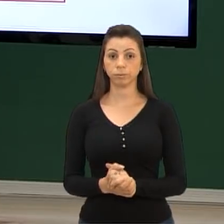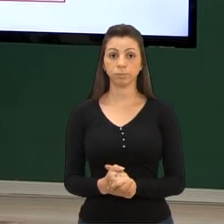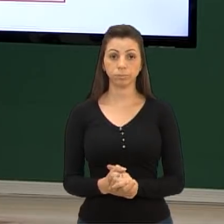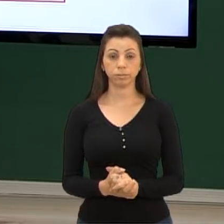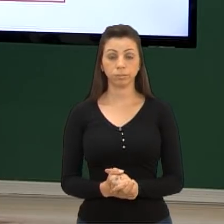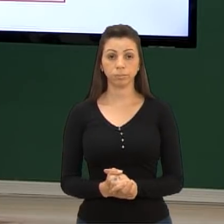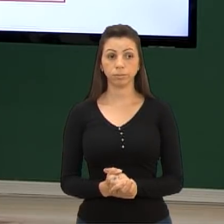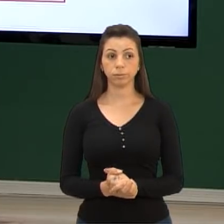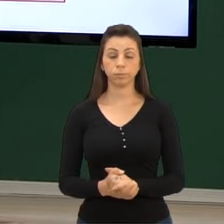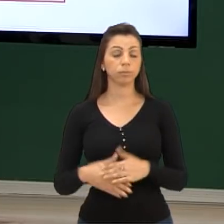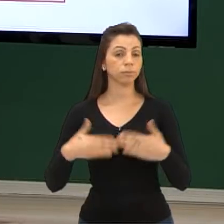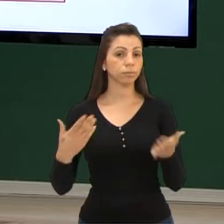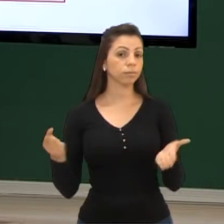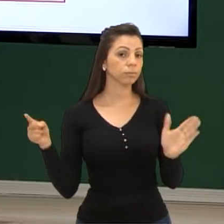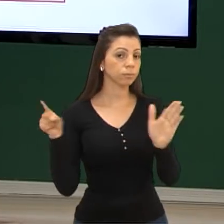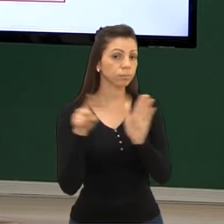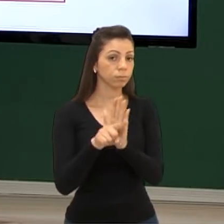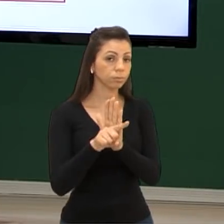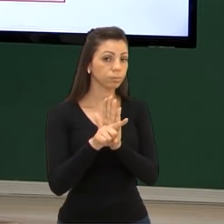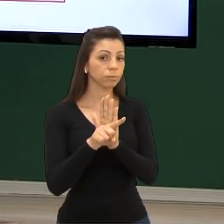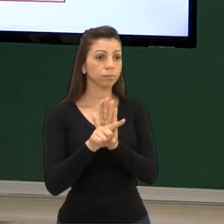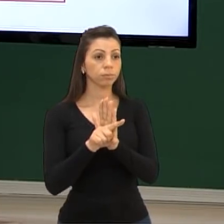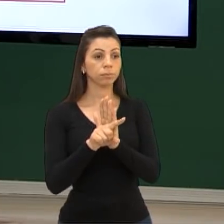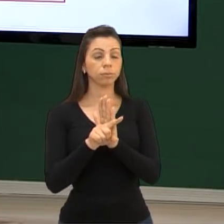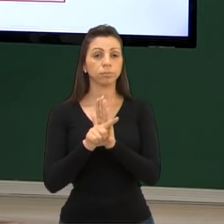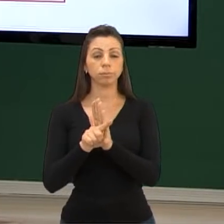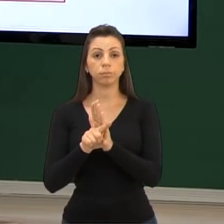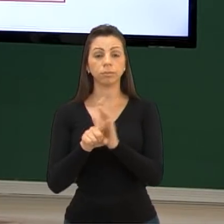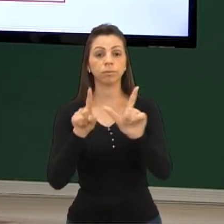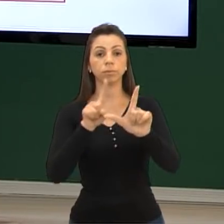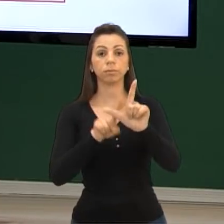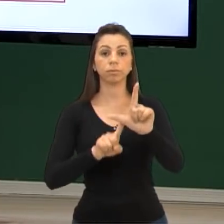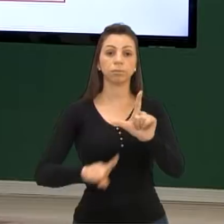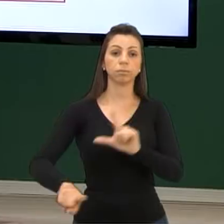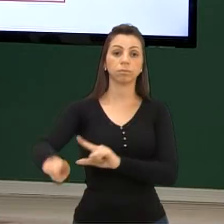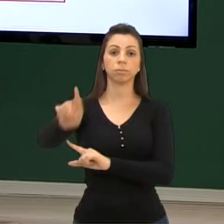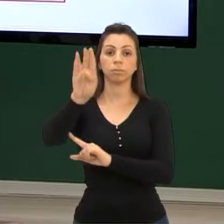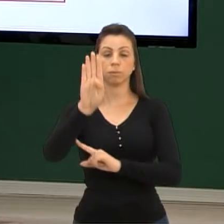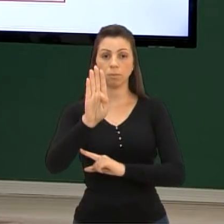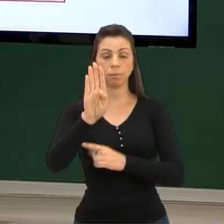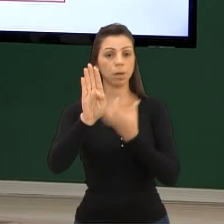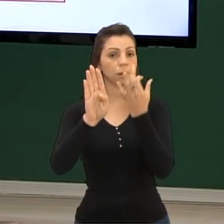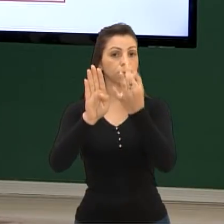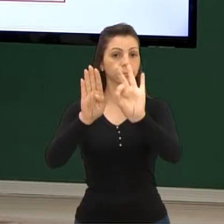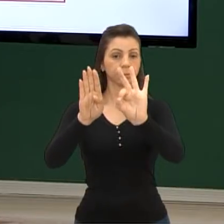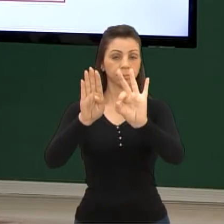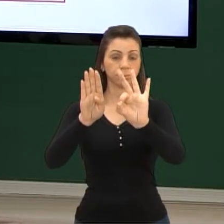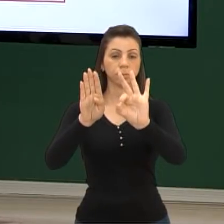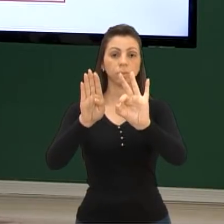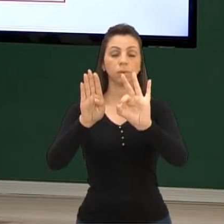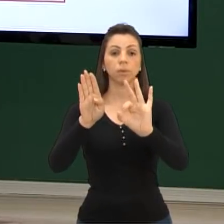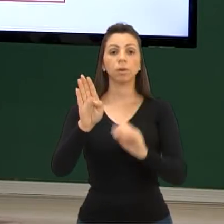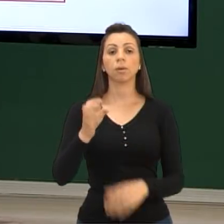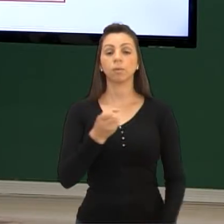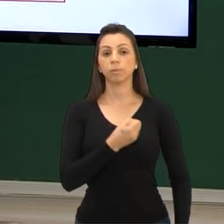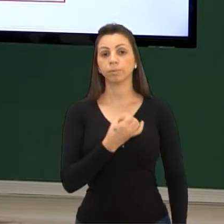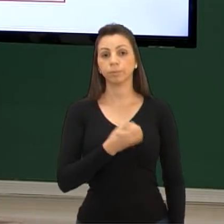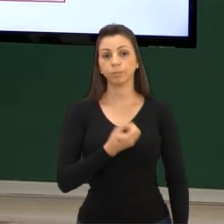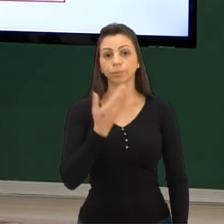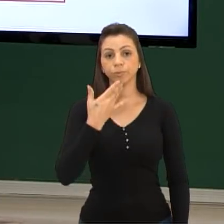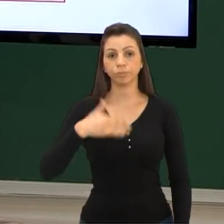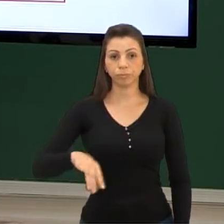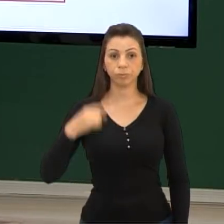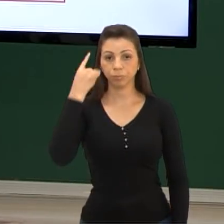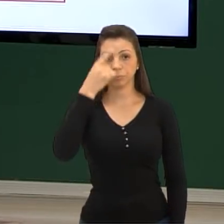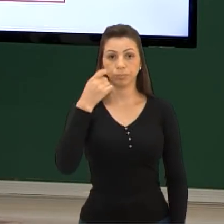Logo, a pergunta seria a alternativa B. Esse seria o número de crianças que possuem os